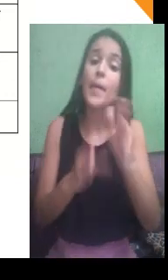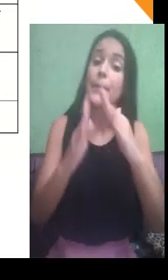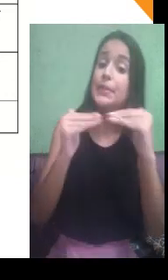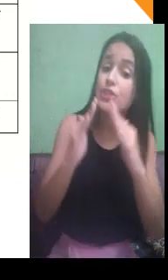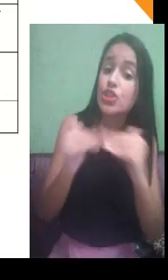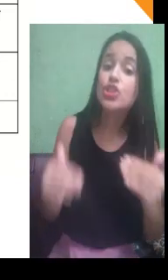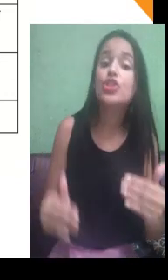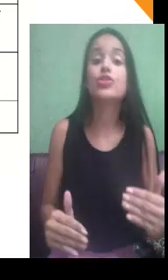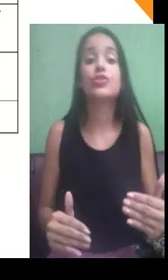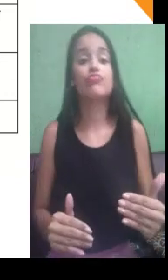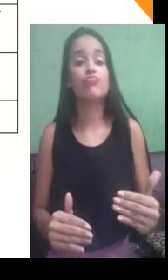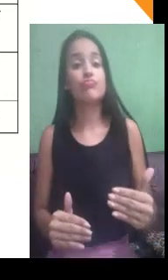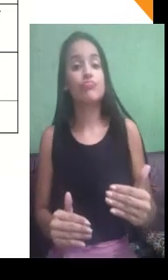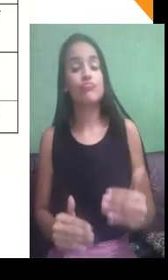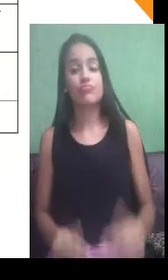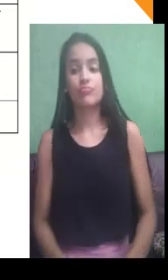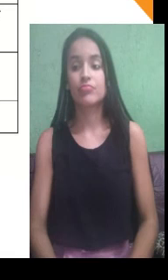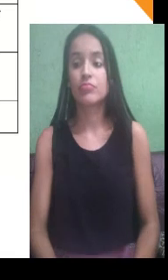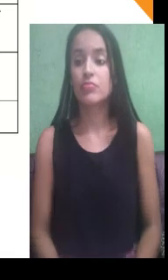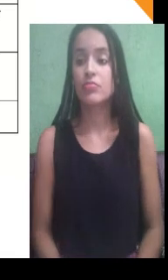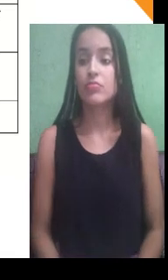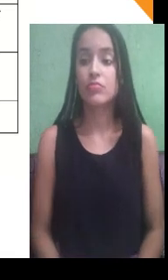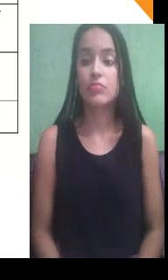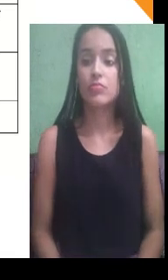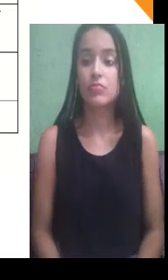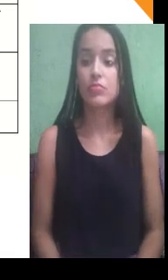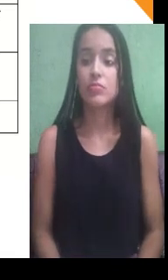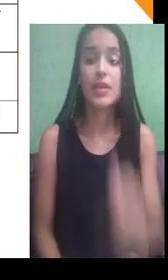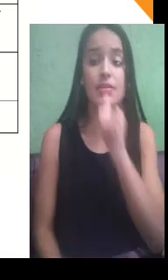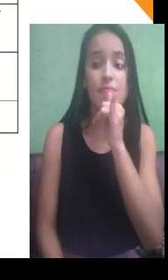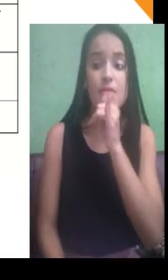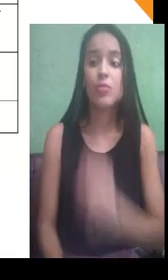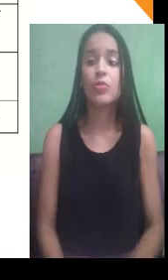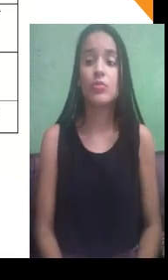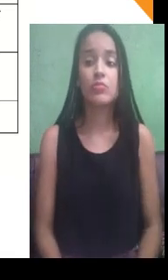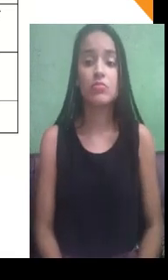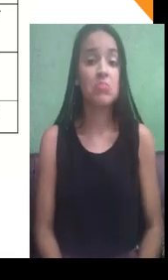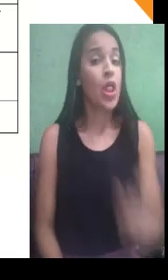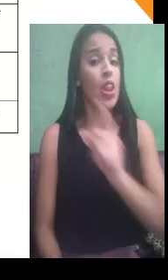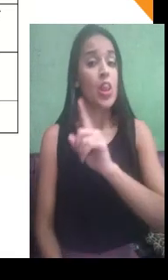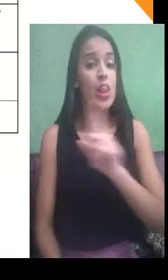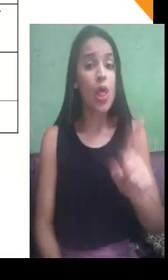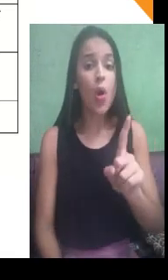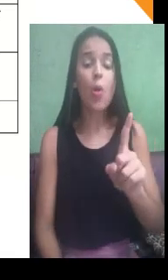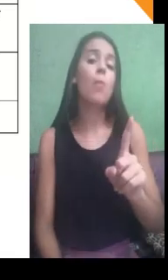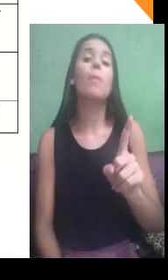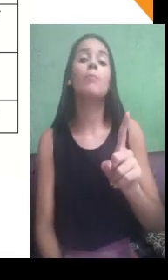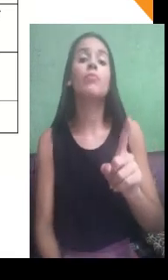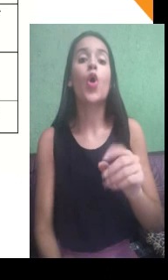transmitir um conhecimento sobre o cigarro. Somente isso. Então, a dissertação, nesse caso, é uma dissertação expositiva, pessoal.